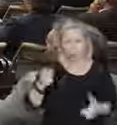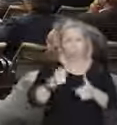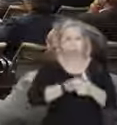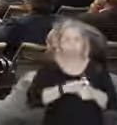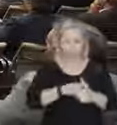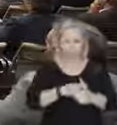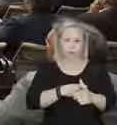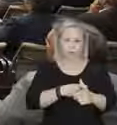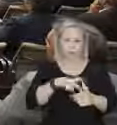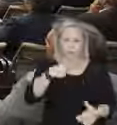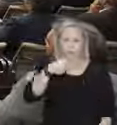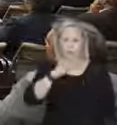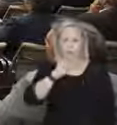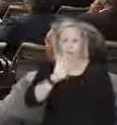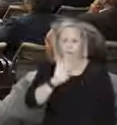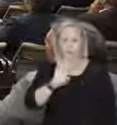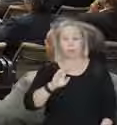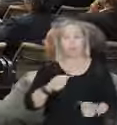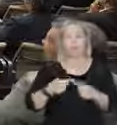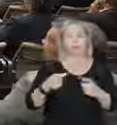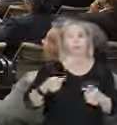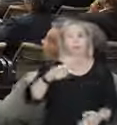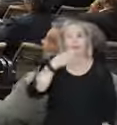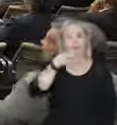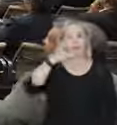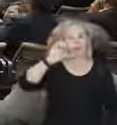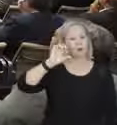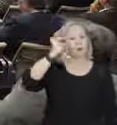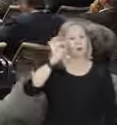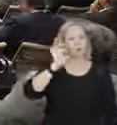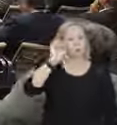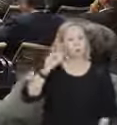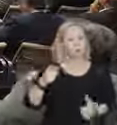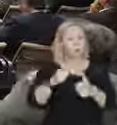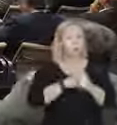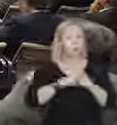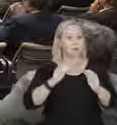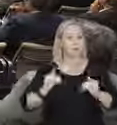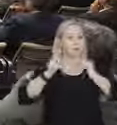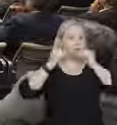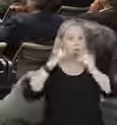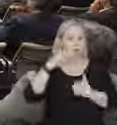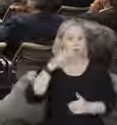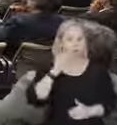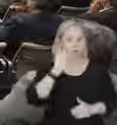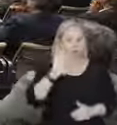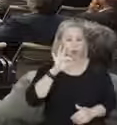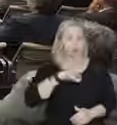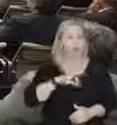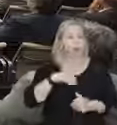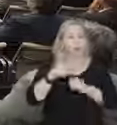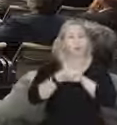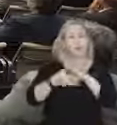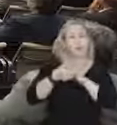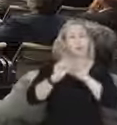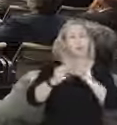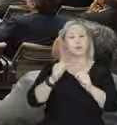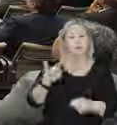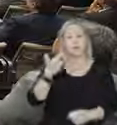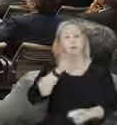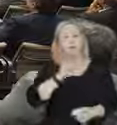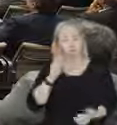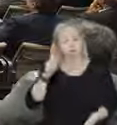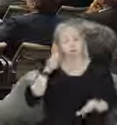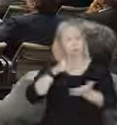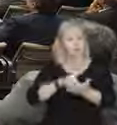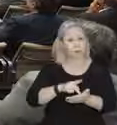exato, 39% a dívida sobre o PIB. O salário mínimo teve ganho real e não voltou